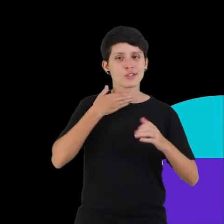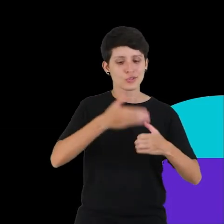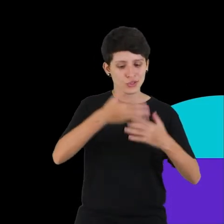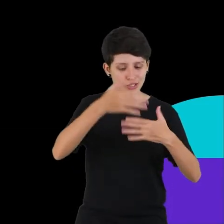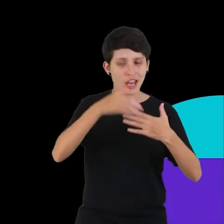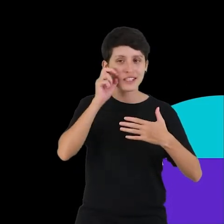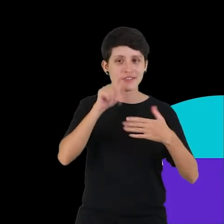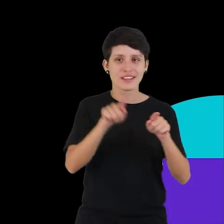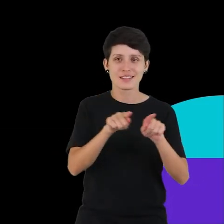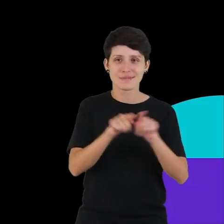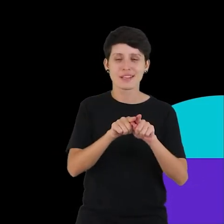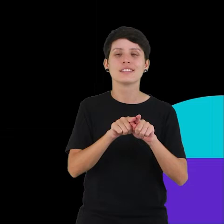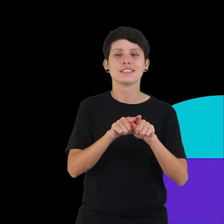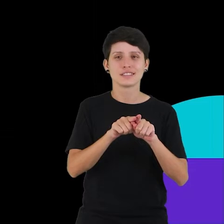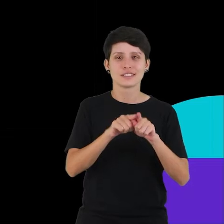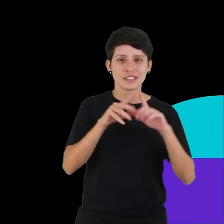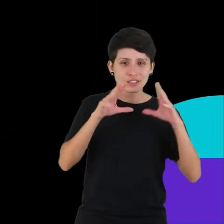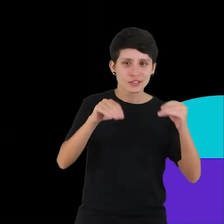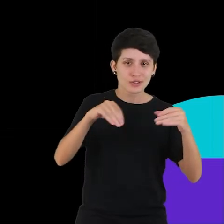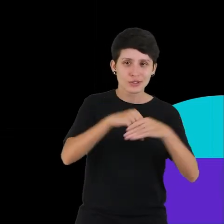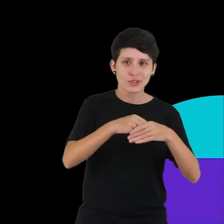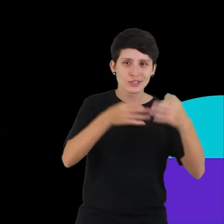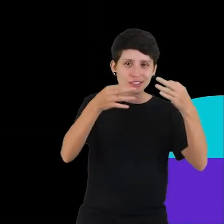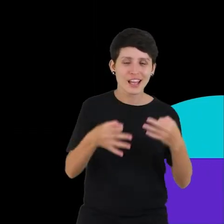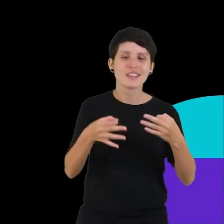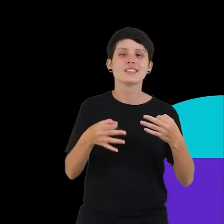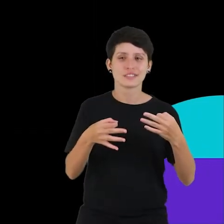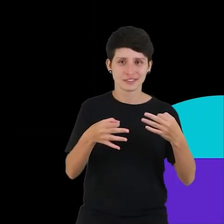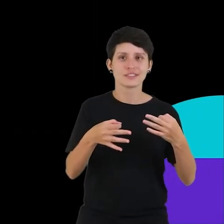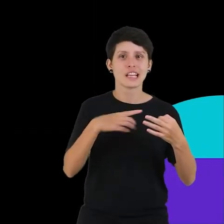300 caracteres, então podem escrever à vontade.